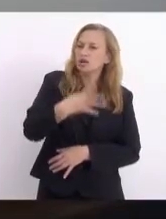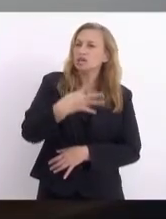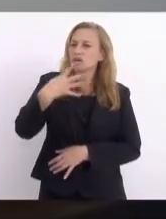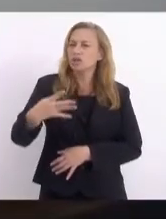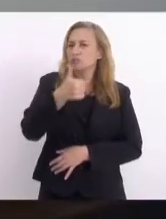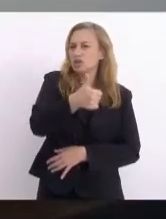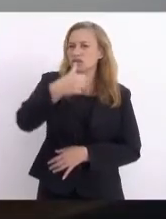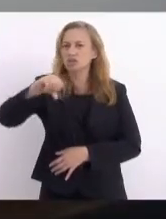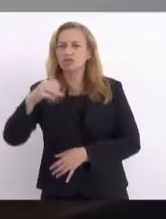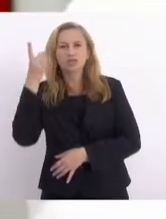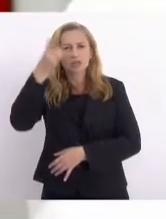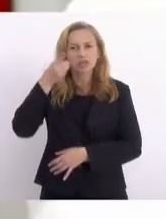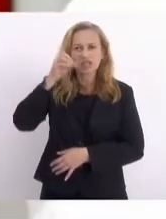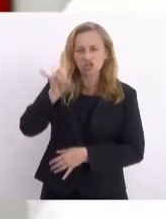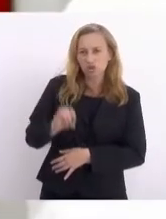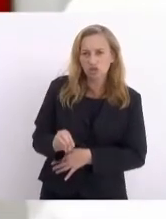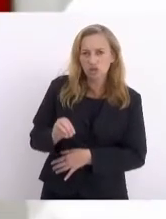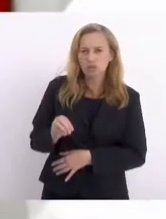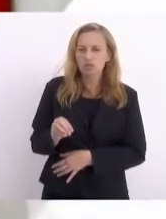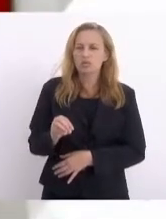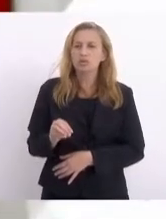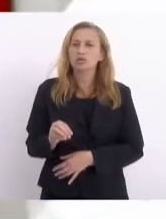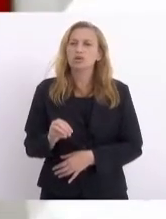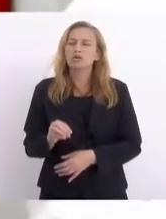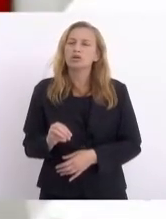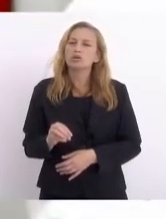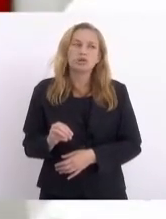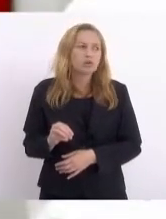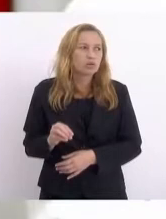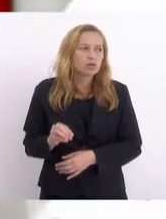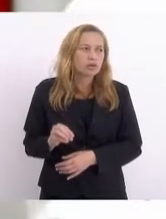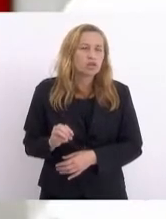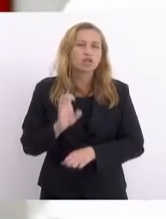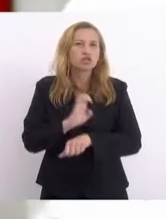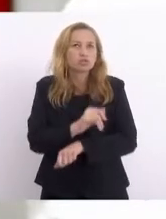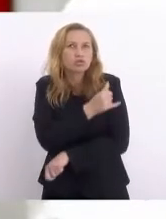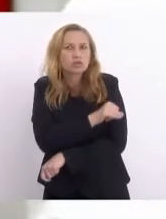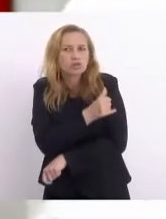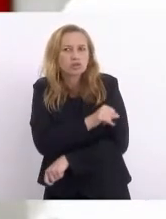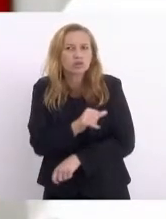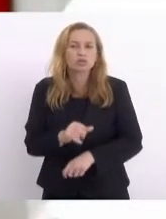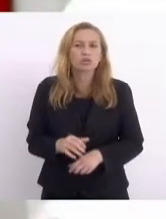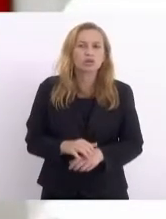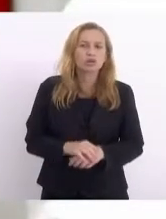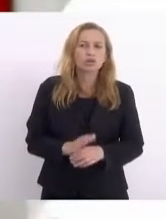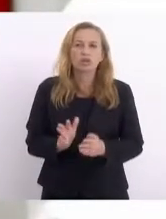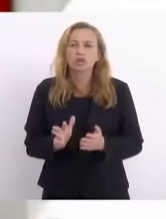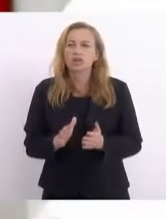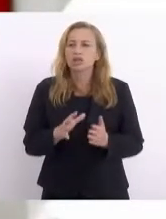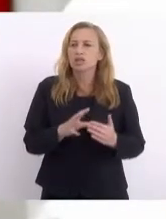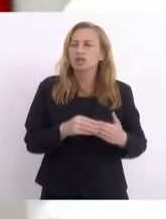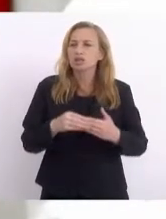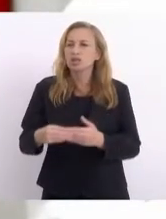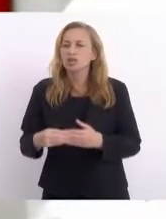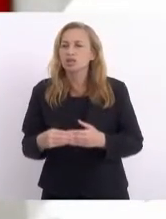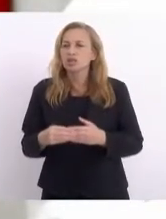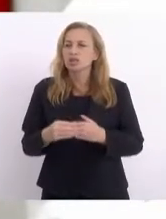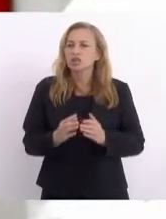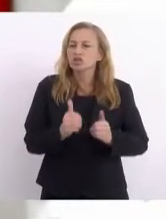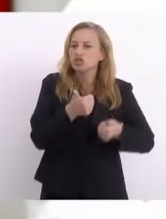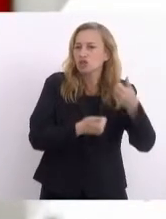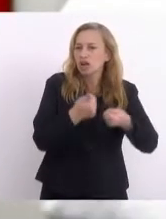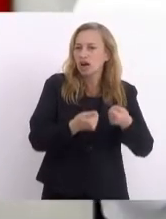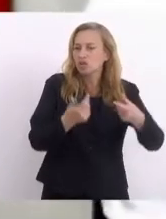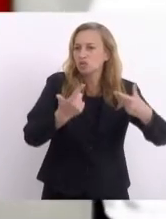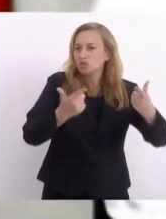1144/2019, de autoria do deputado Dionísio Lins, que dispõe sobre o âmbito do Estado do Rio de Janeiro sobre a remoção de veículos estacionados em locais proibidos e